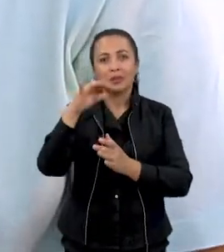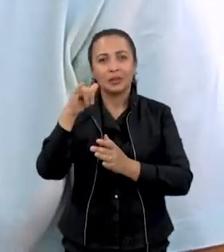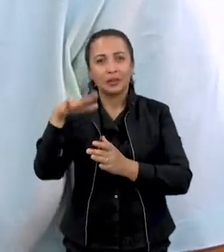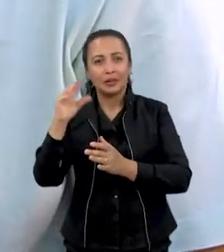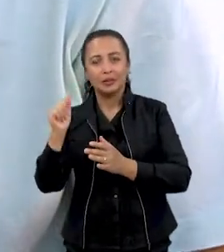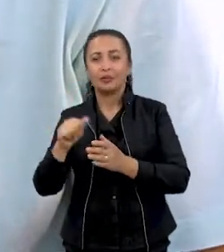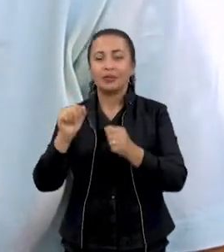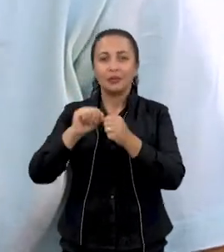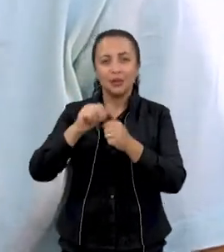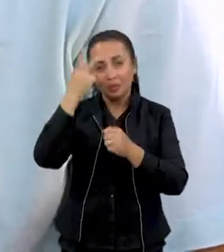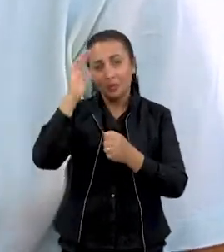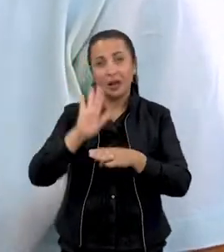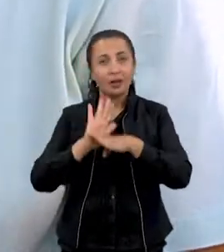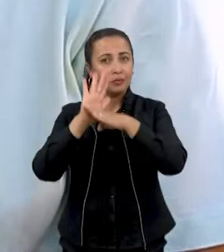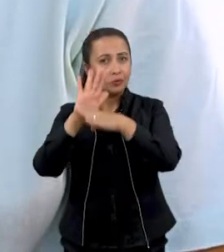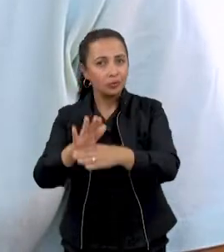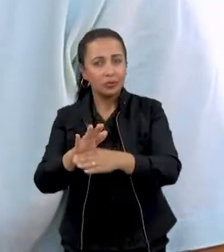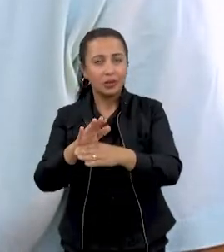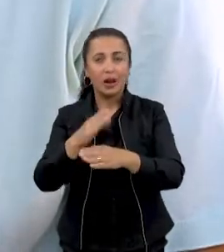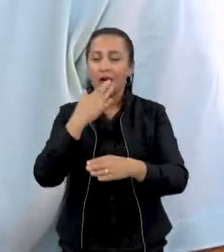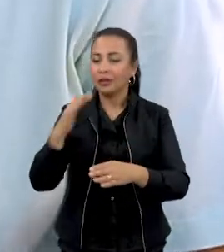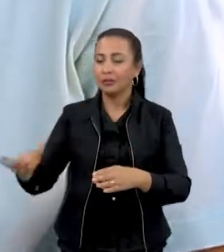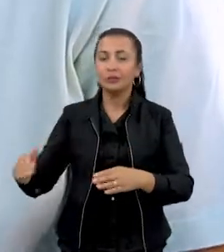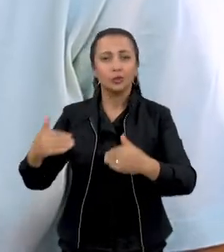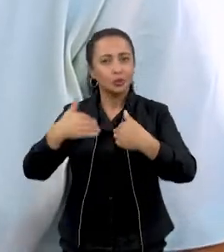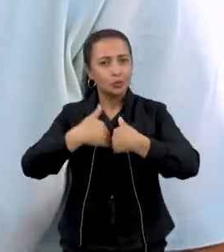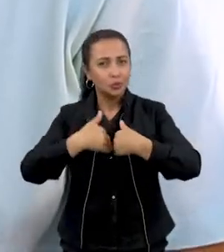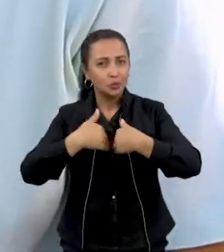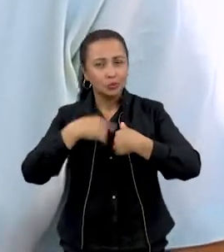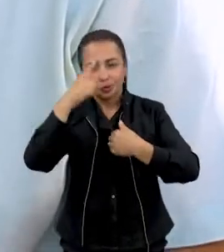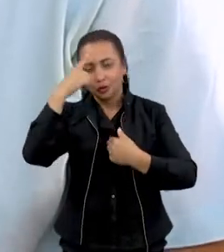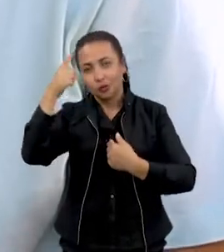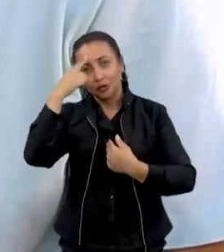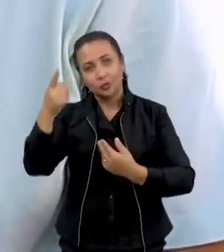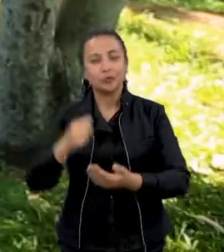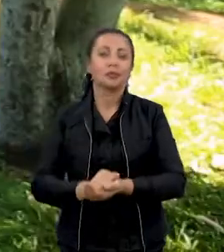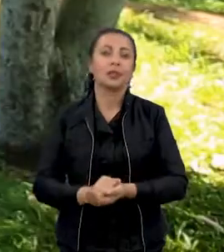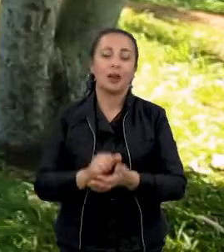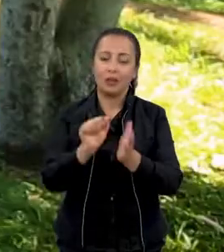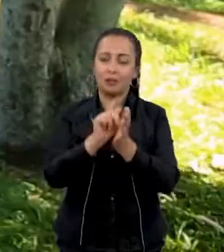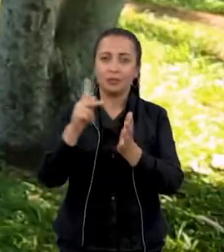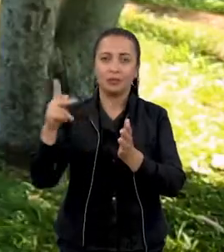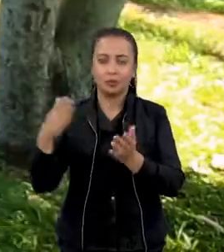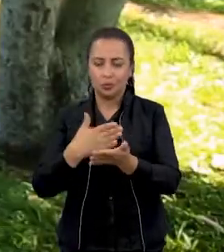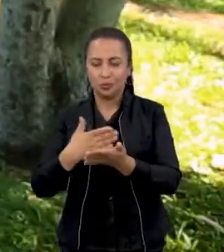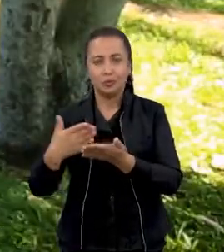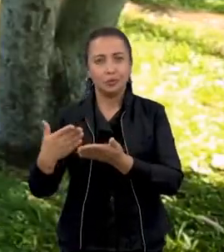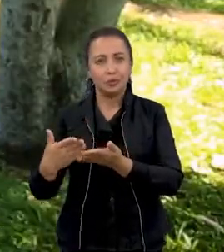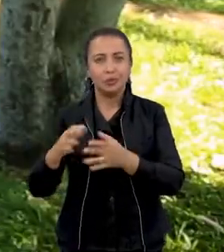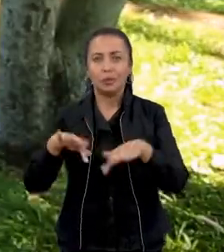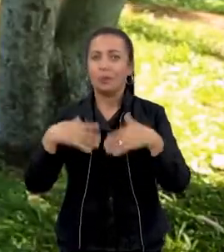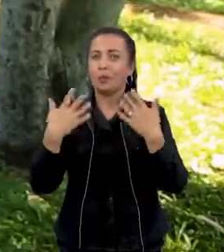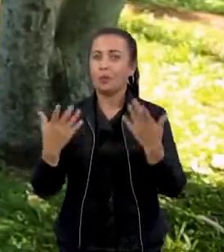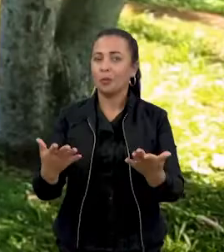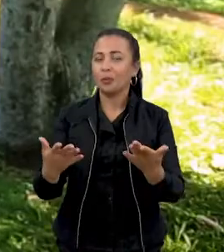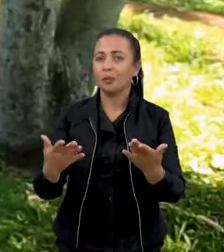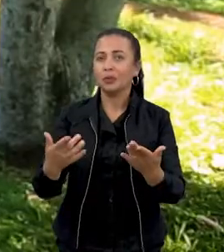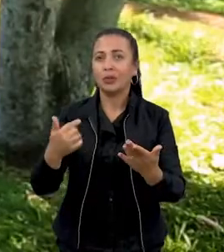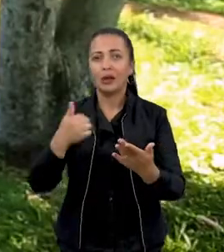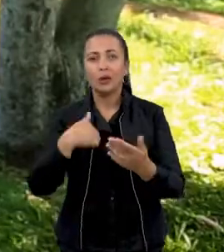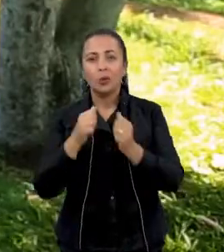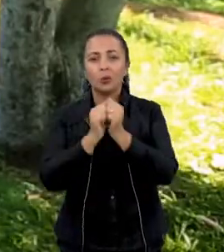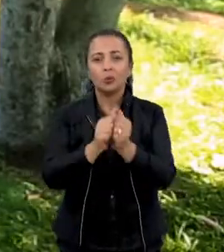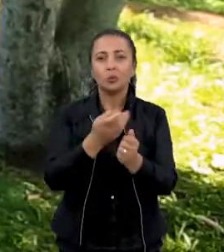aplicativo feito para auxiliar crianças autistas na sua rotina, no seu dia a dia. Esse aplicativo começou quando